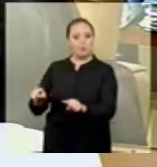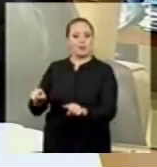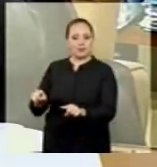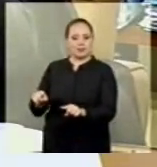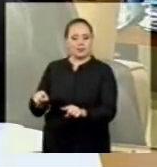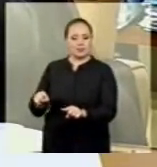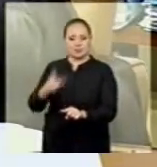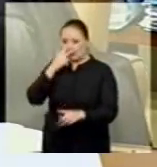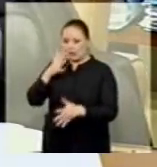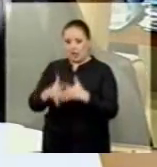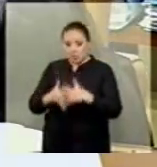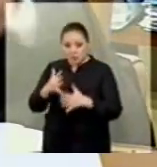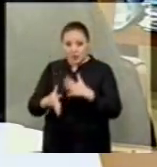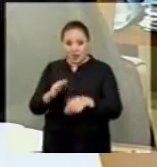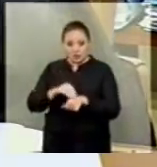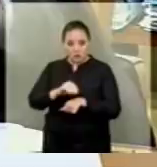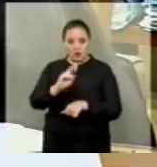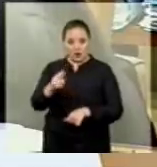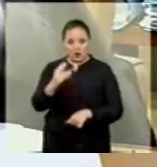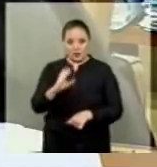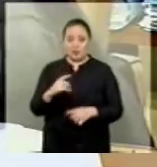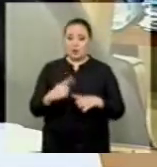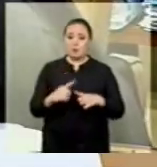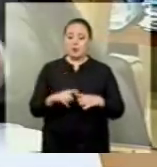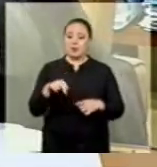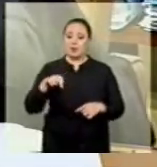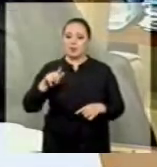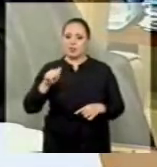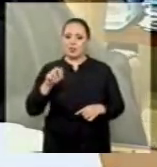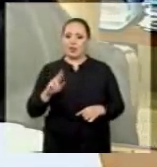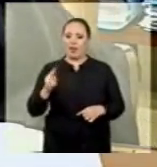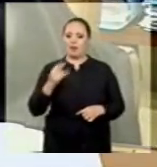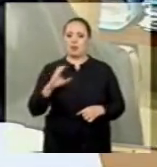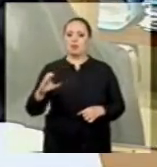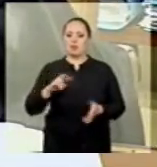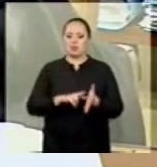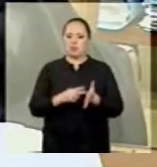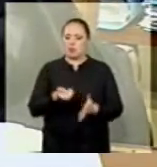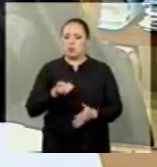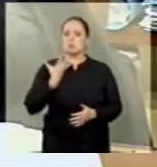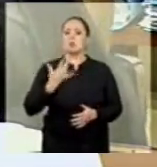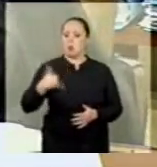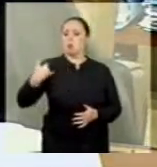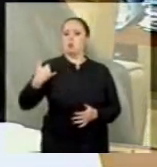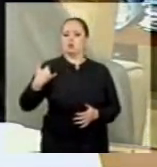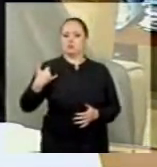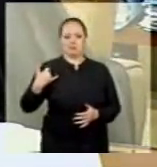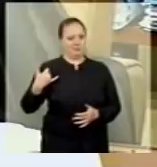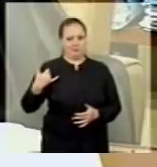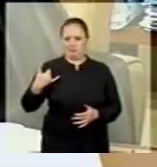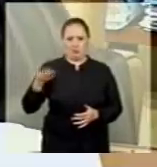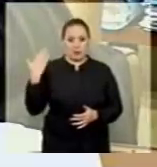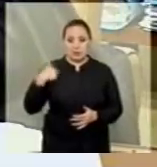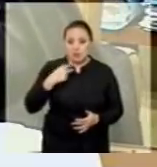impedi-lo de conceder habeas corpus, porque negar habeas corpus passou a ser virtude cívica, ministro Celso. Ainda esses dias eu